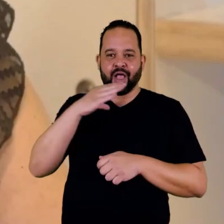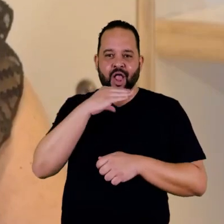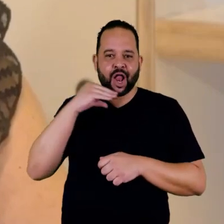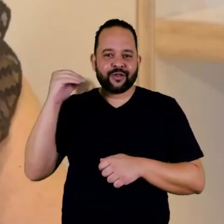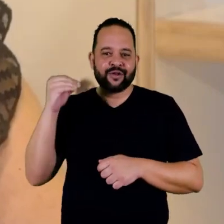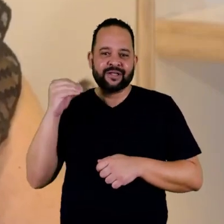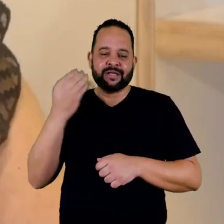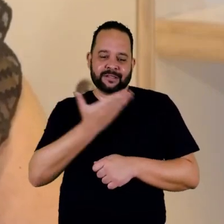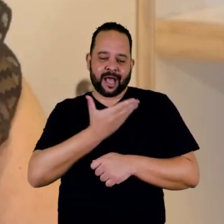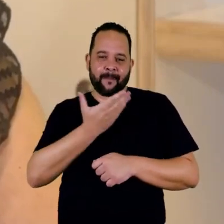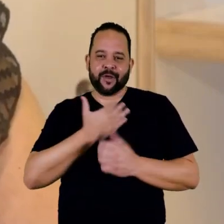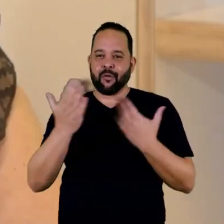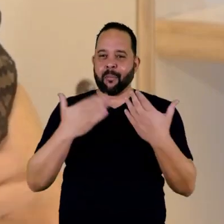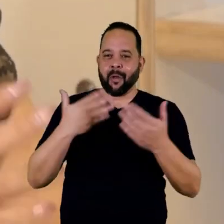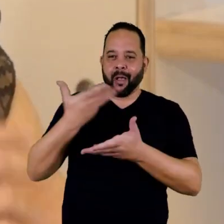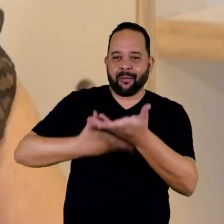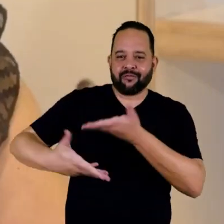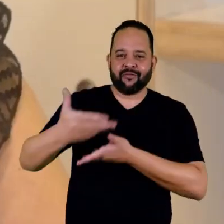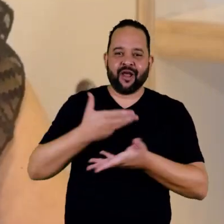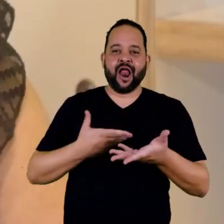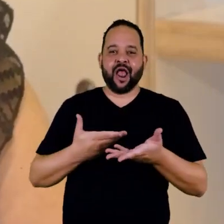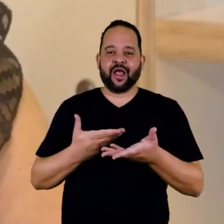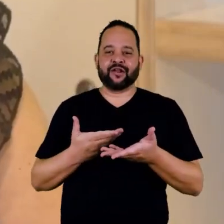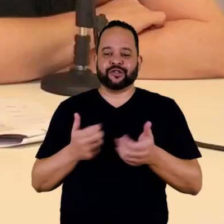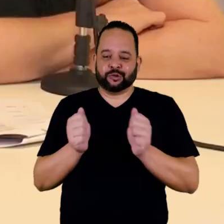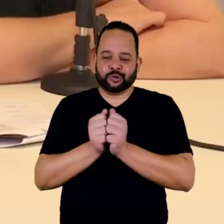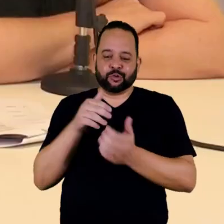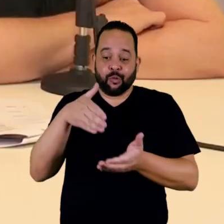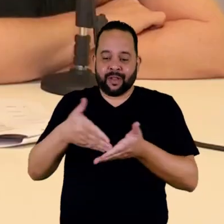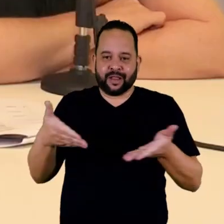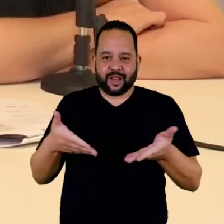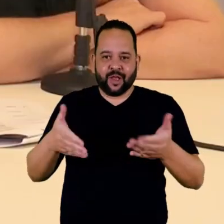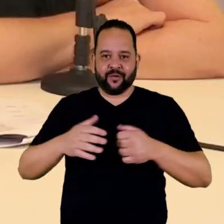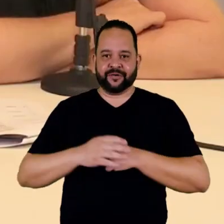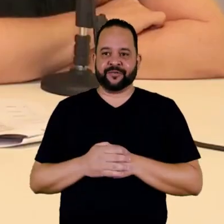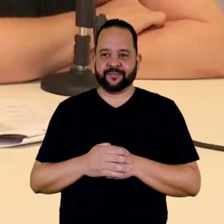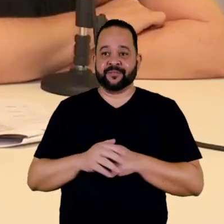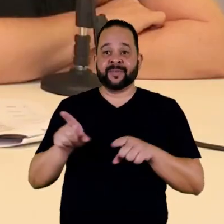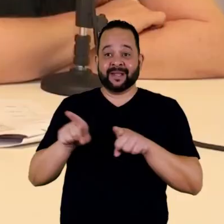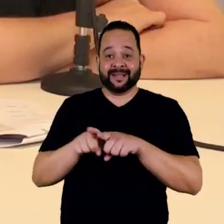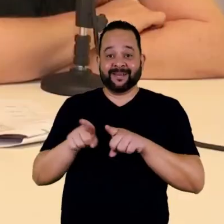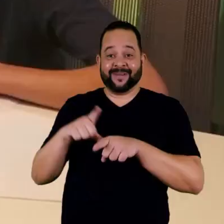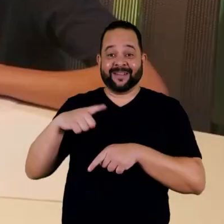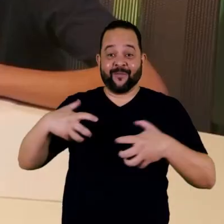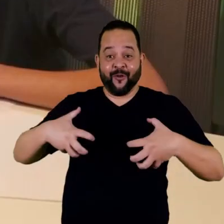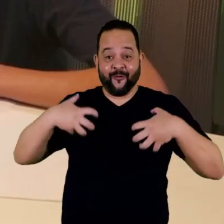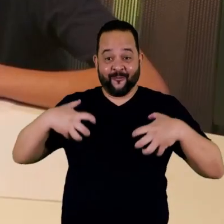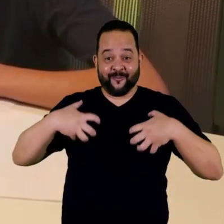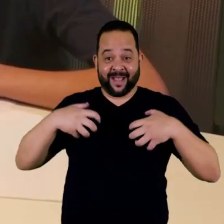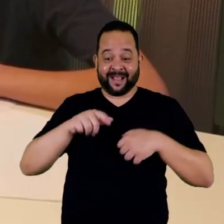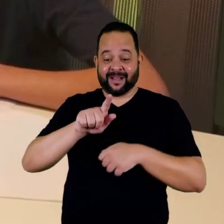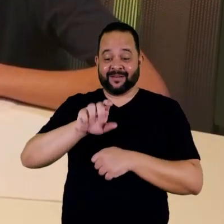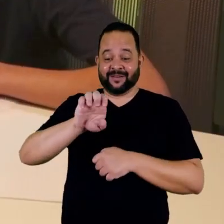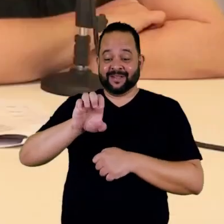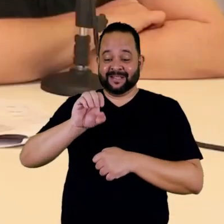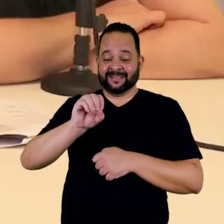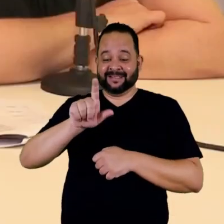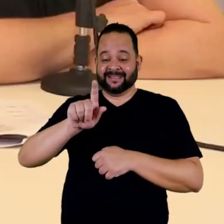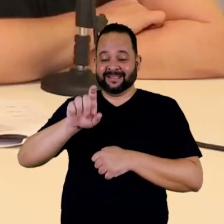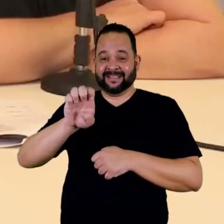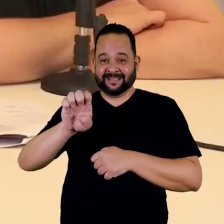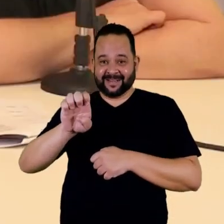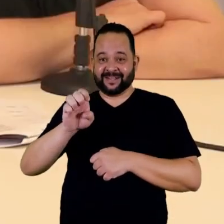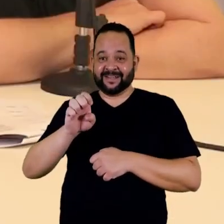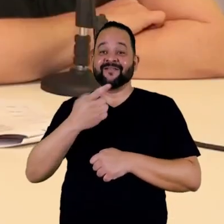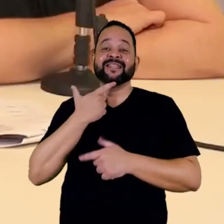Juventude de muitos amigos que eu carrego aí até hoje nós também temos aqui o George ele veio dar as boas-vindas em